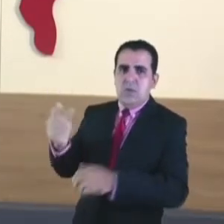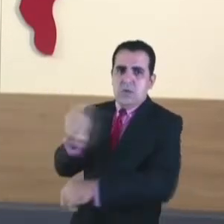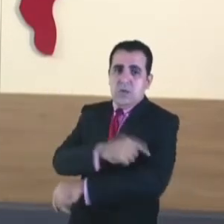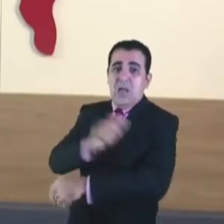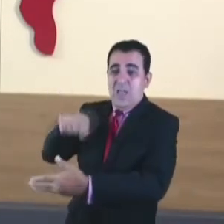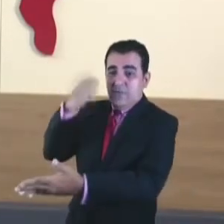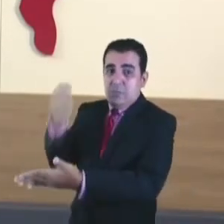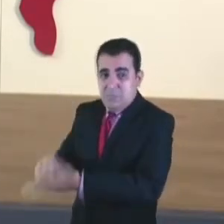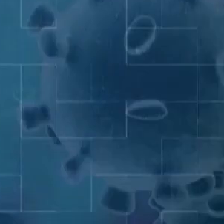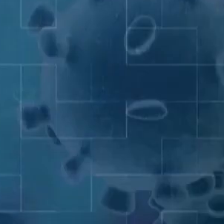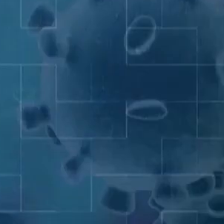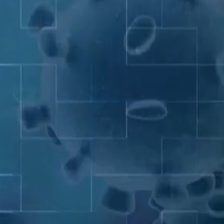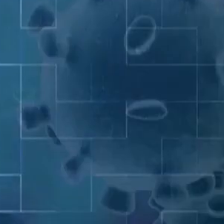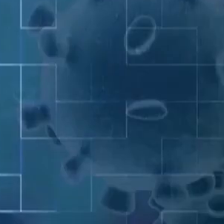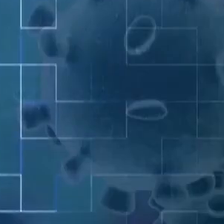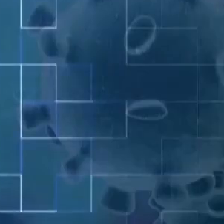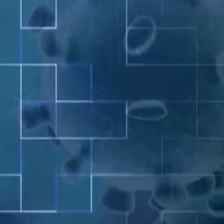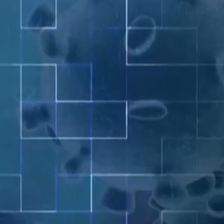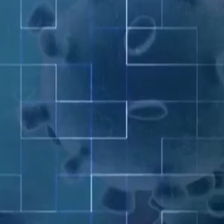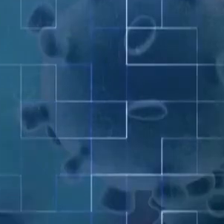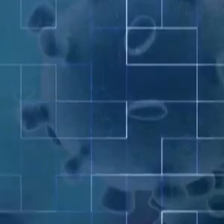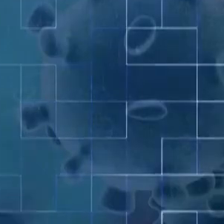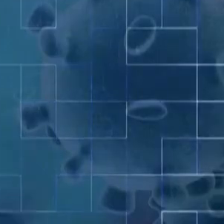os pagamentos.